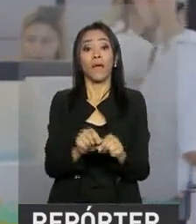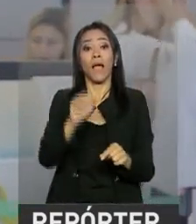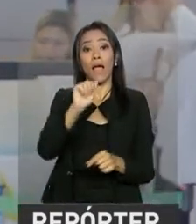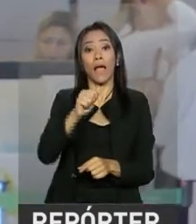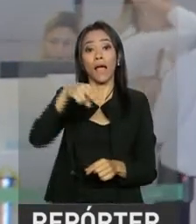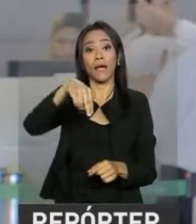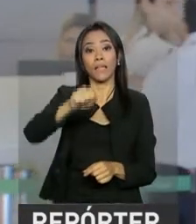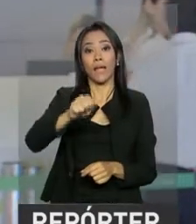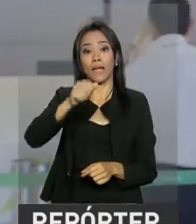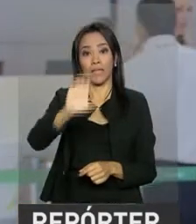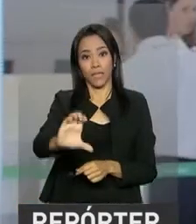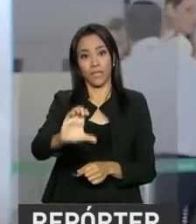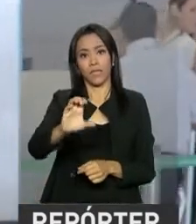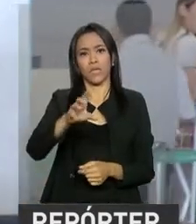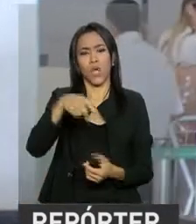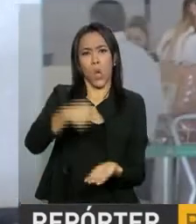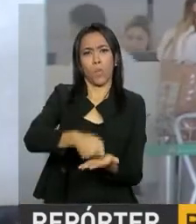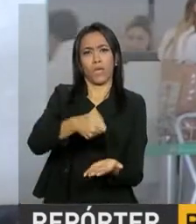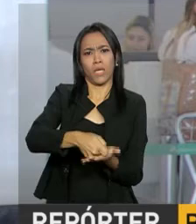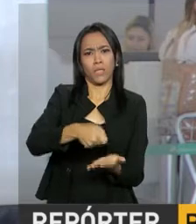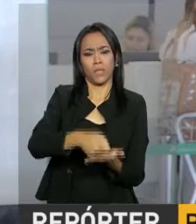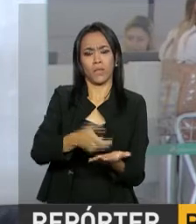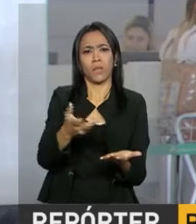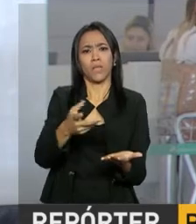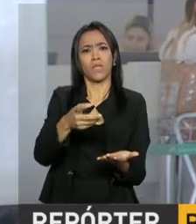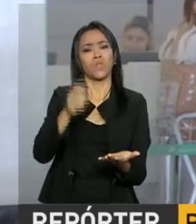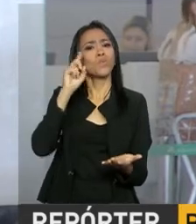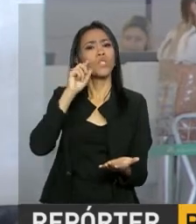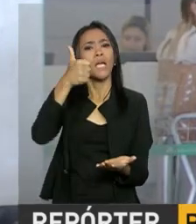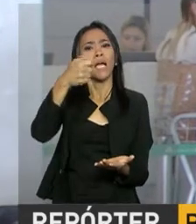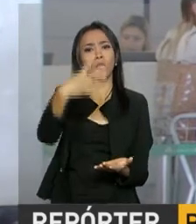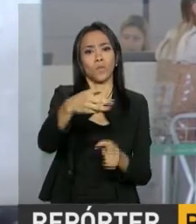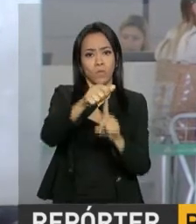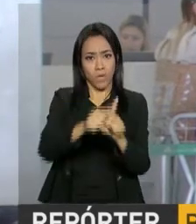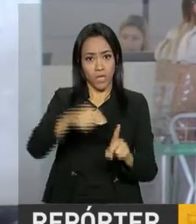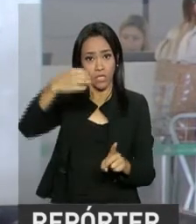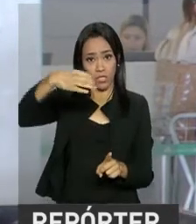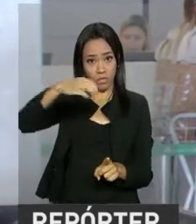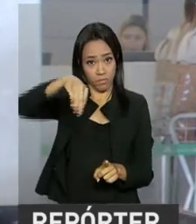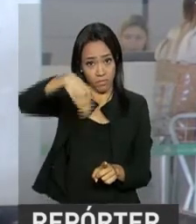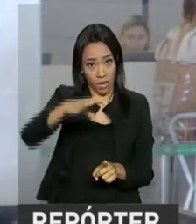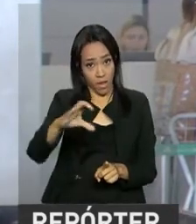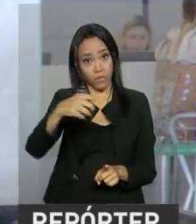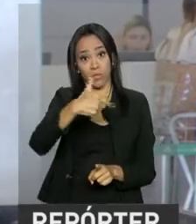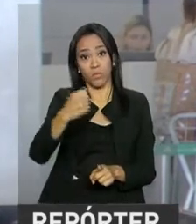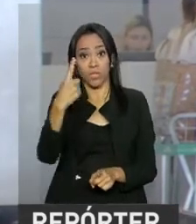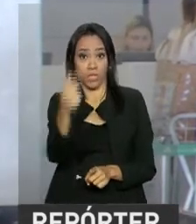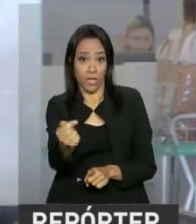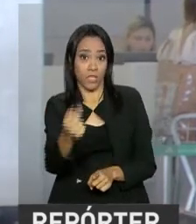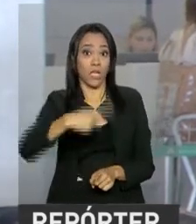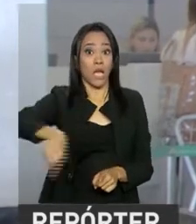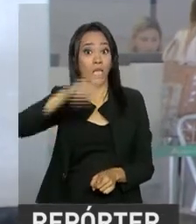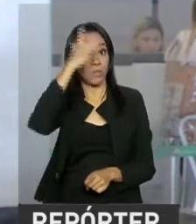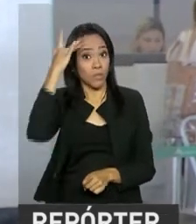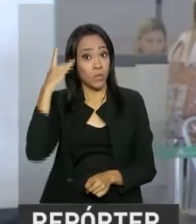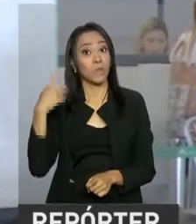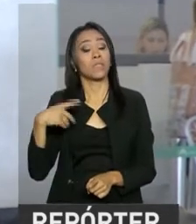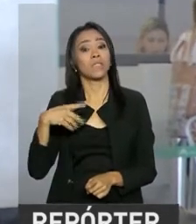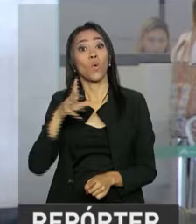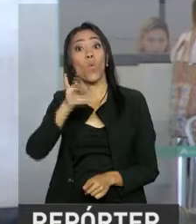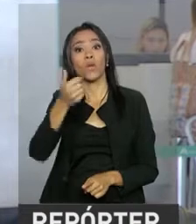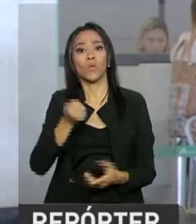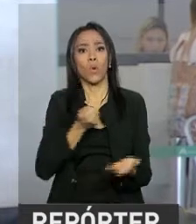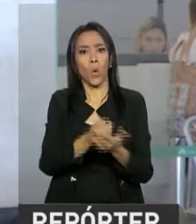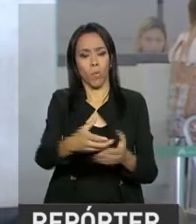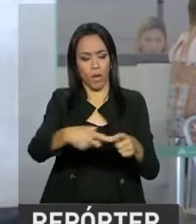fim da franquia obrigatória de bagagens a partir do dia 14 de março de 2017 os passageiros deverão optar na hora da compra